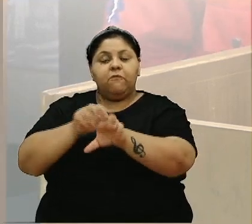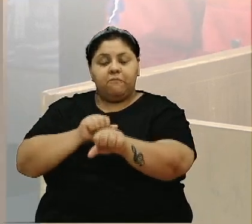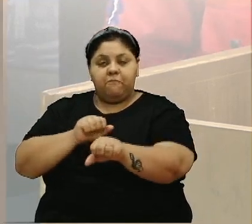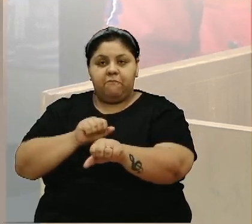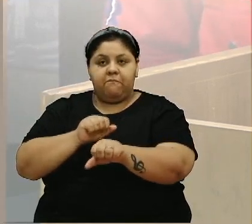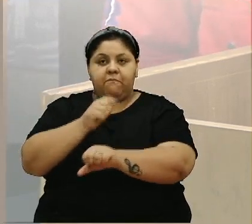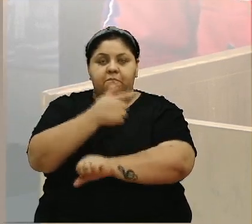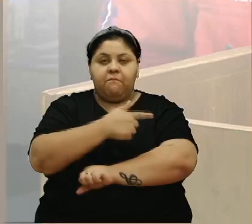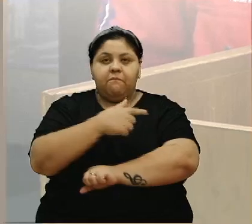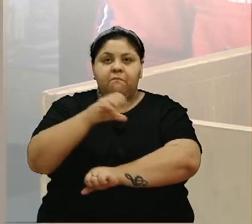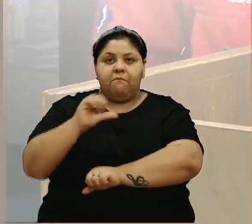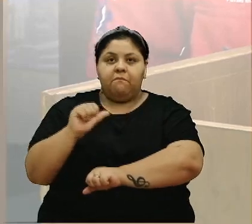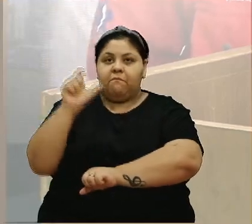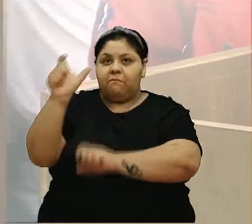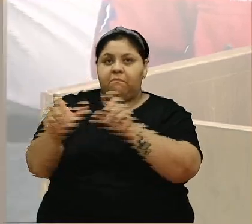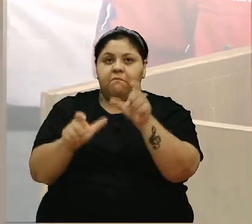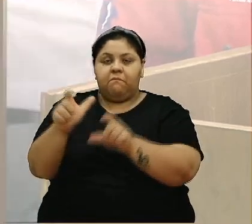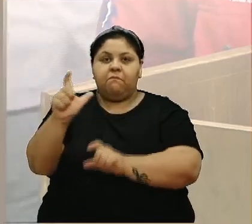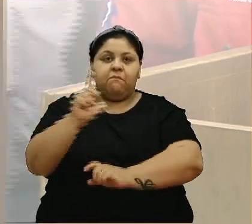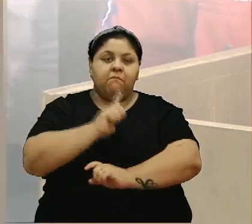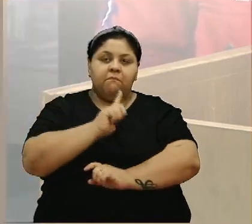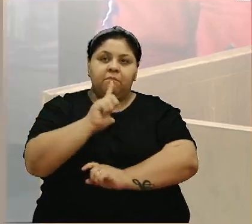São 79 pessoas que têm